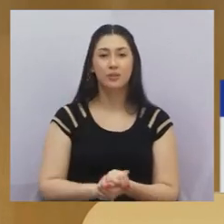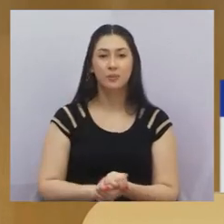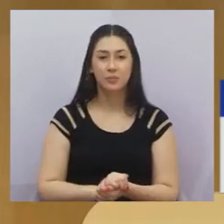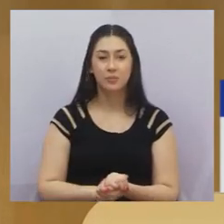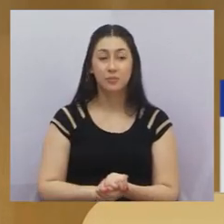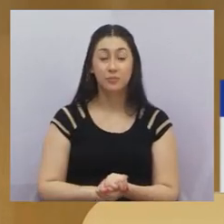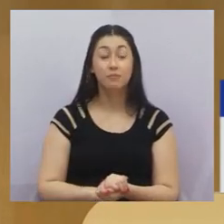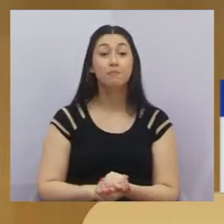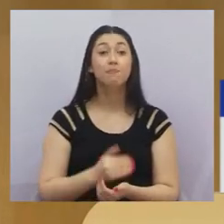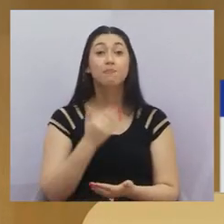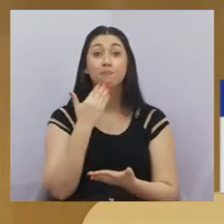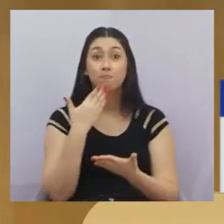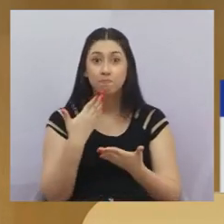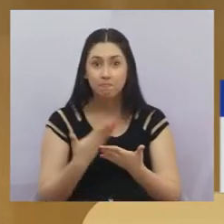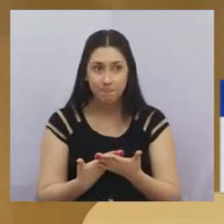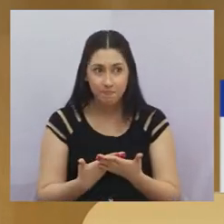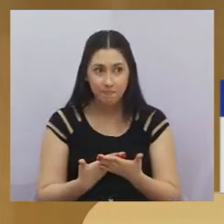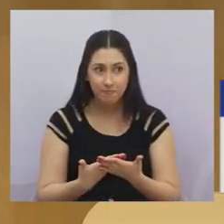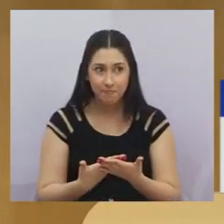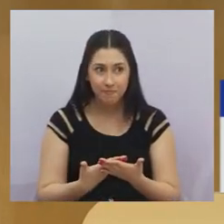E, pasmem,